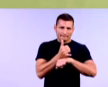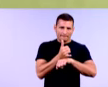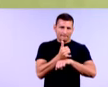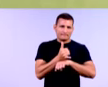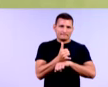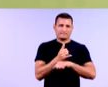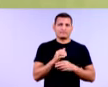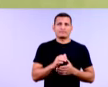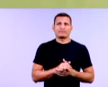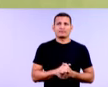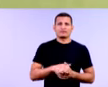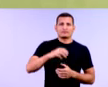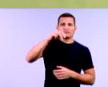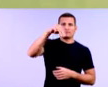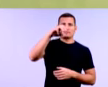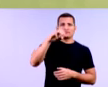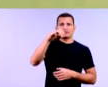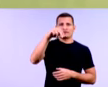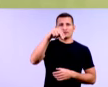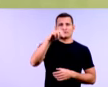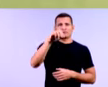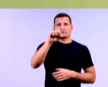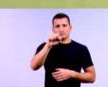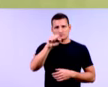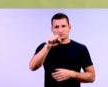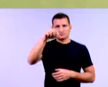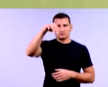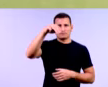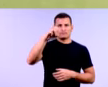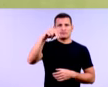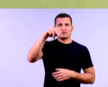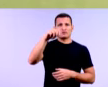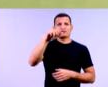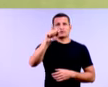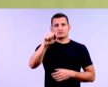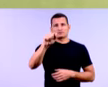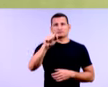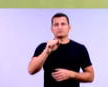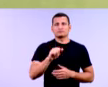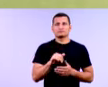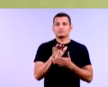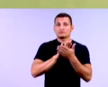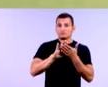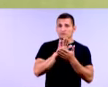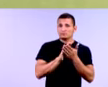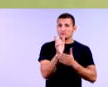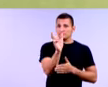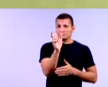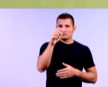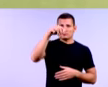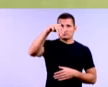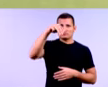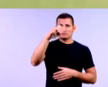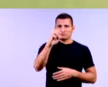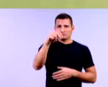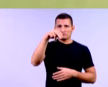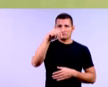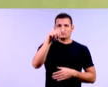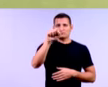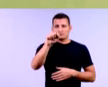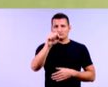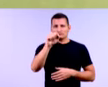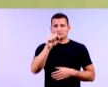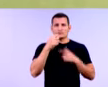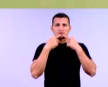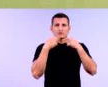né? Menos e menos, porque tem menos lá duas vezes. Não existe essa expressão menos na linguagem